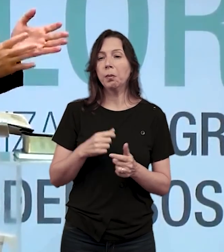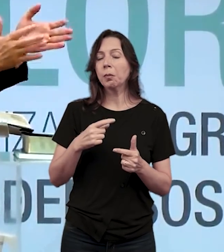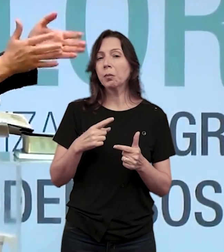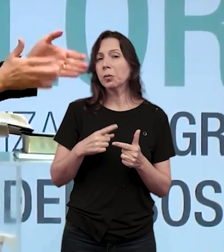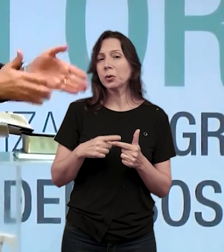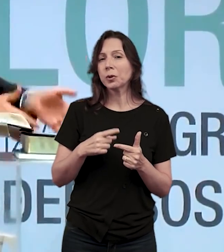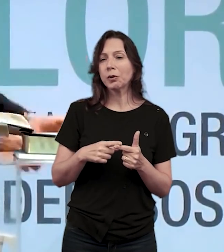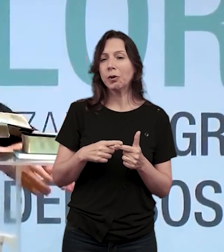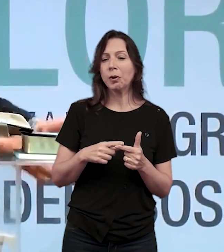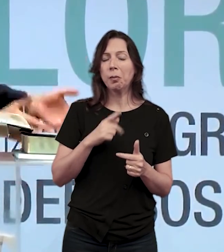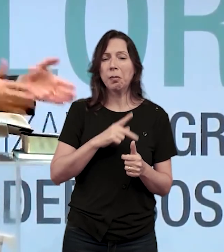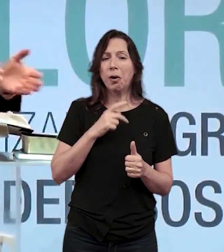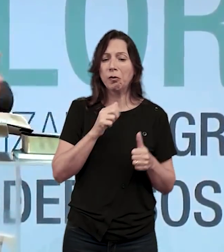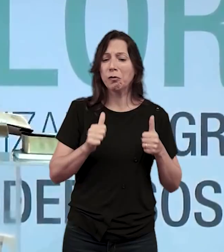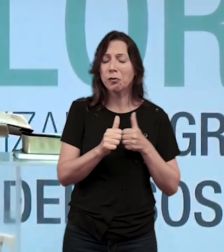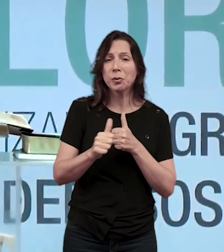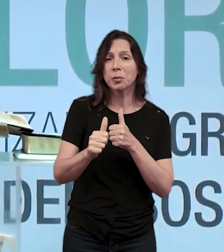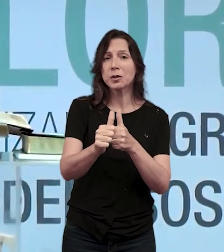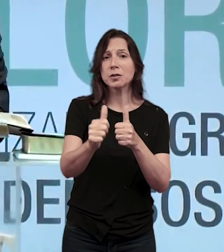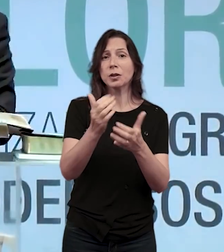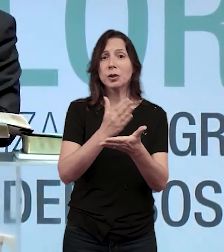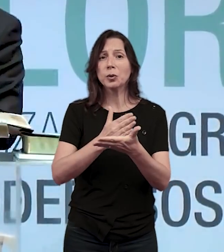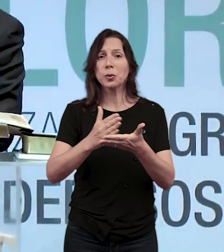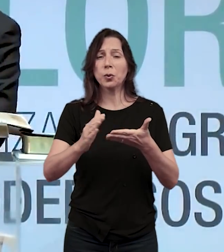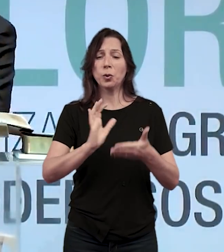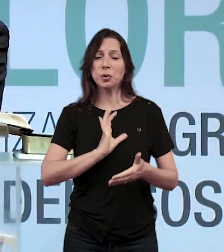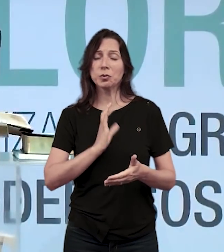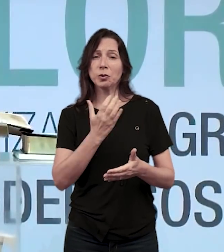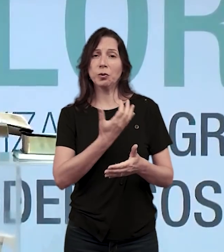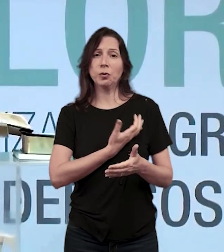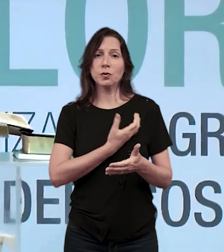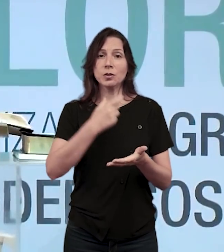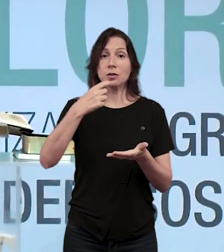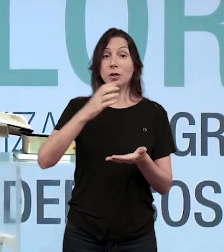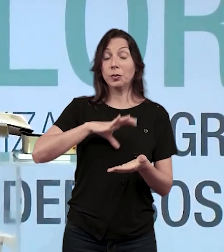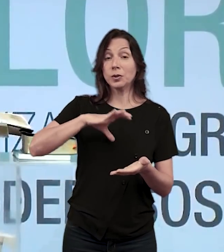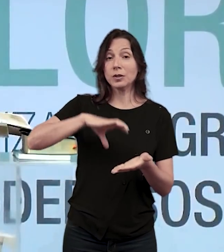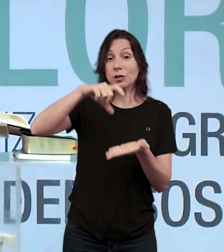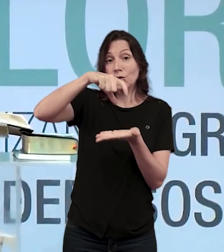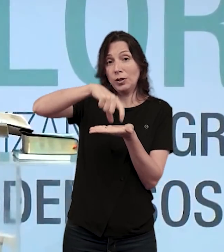foi perseguido logo no começo da sua caminhada cristã em Damasco.